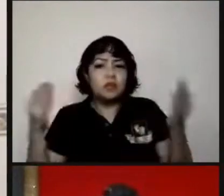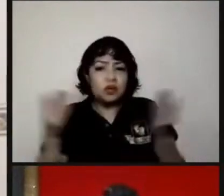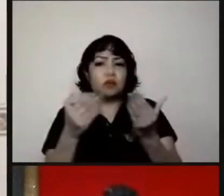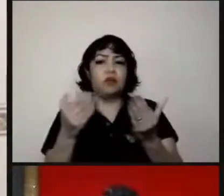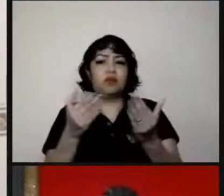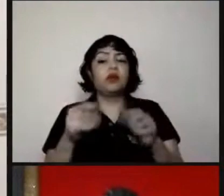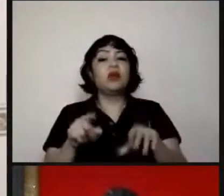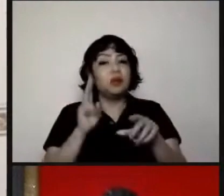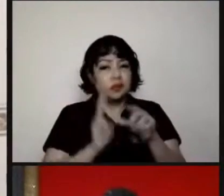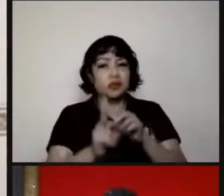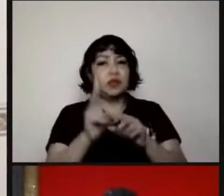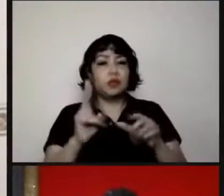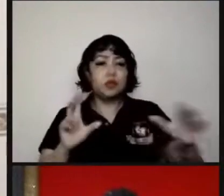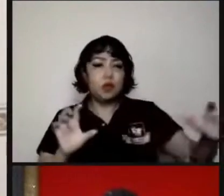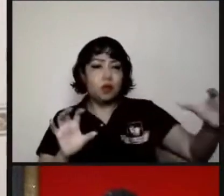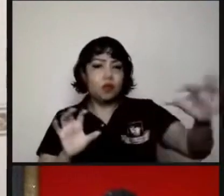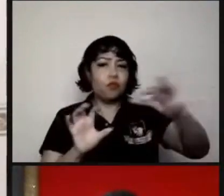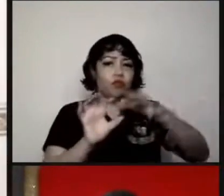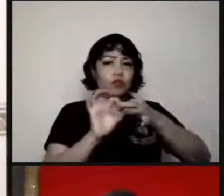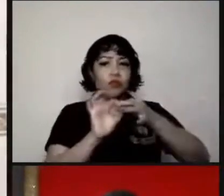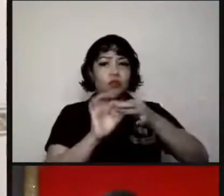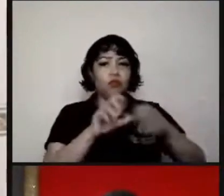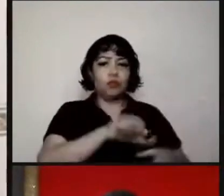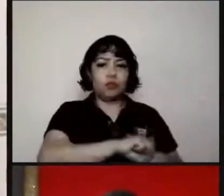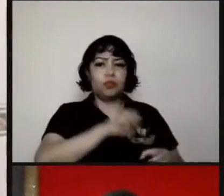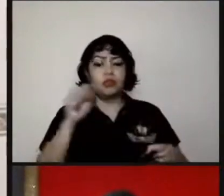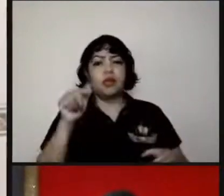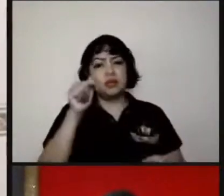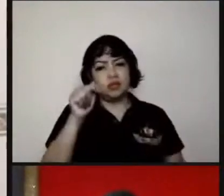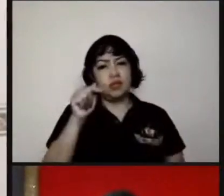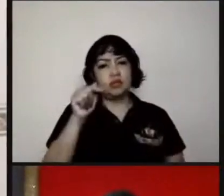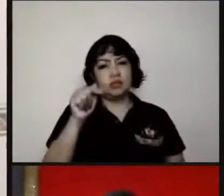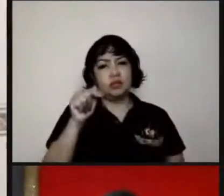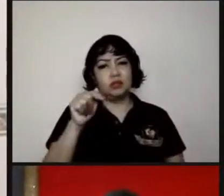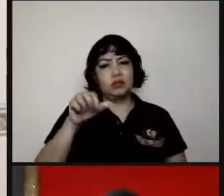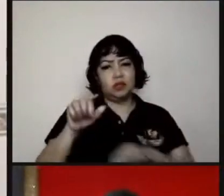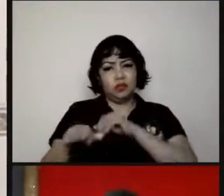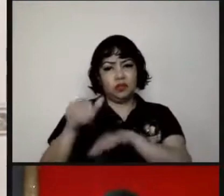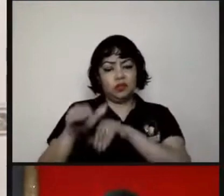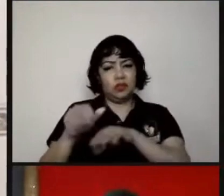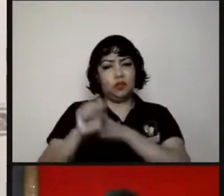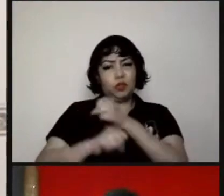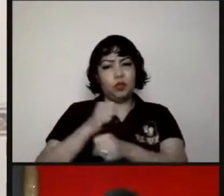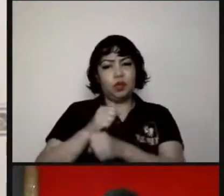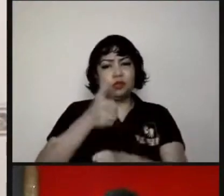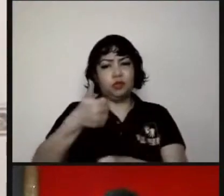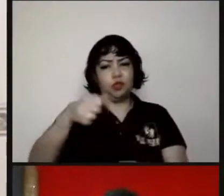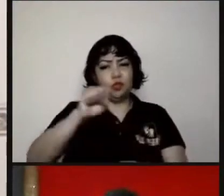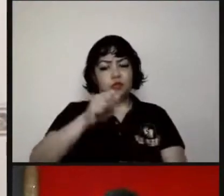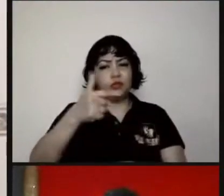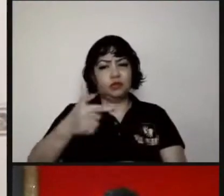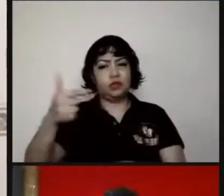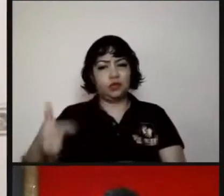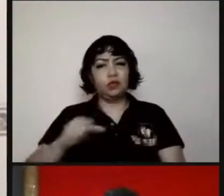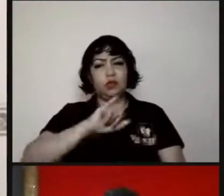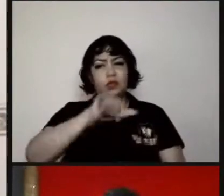um vínculo, né, com esse evento, né, 7 de setembro de 1822. Então, José